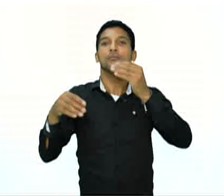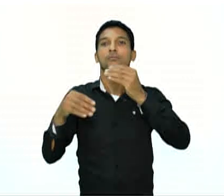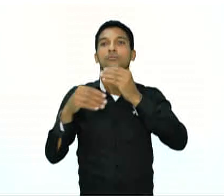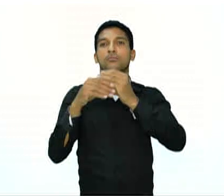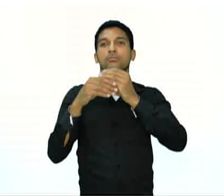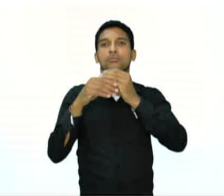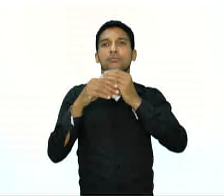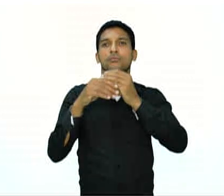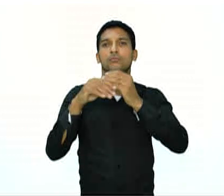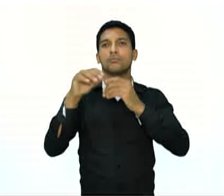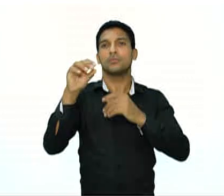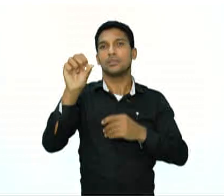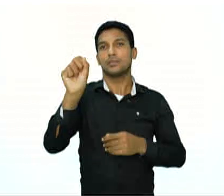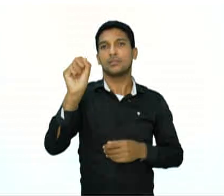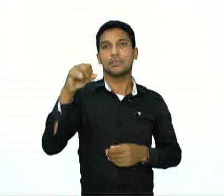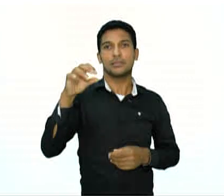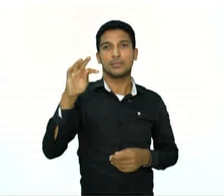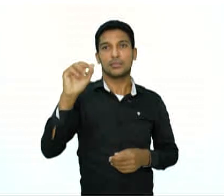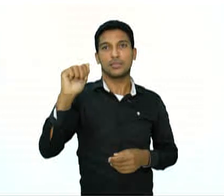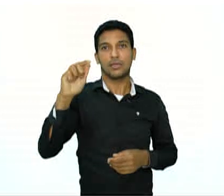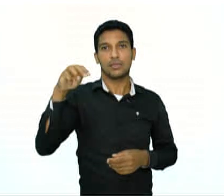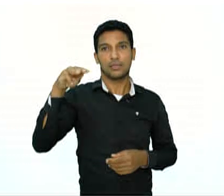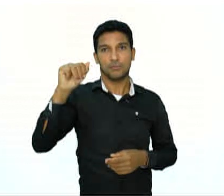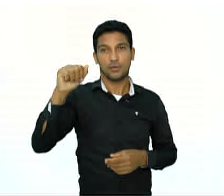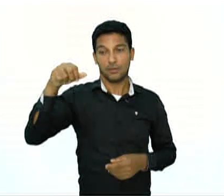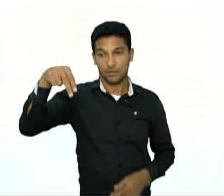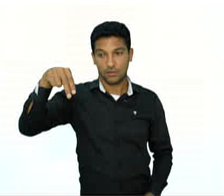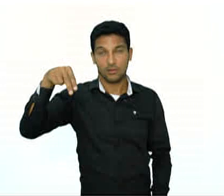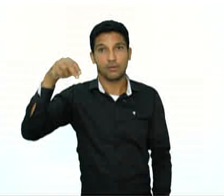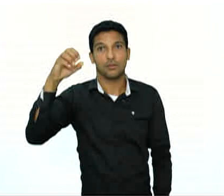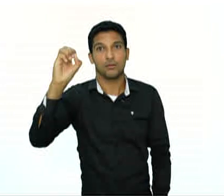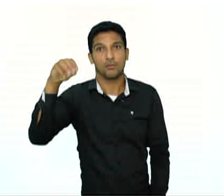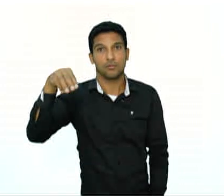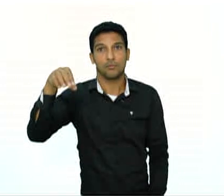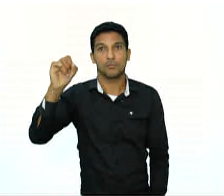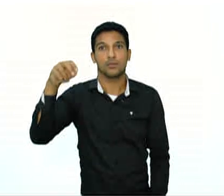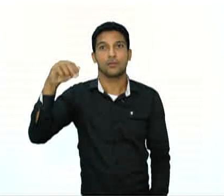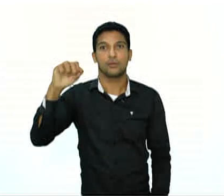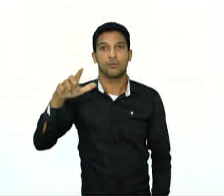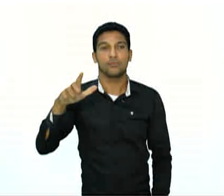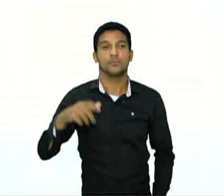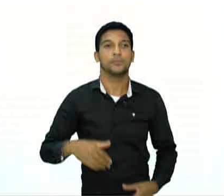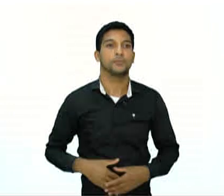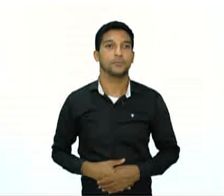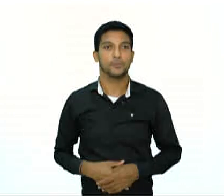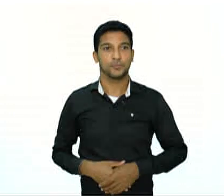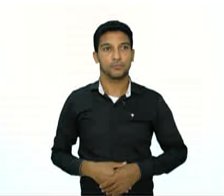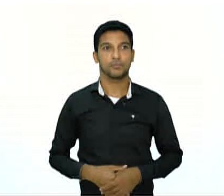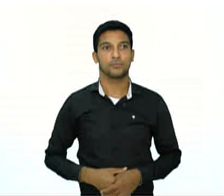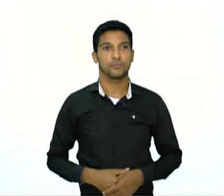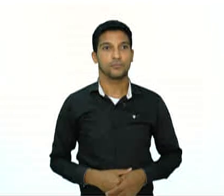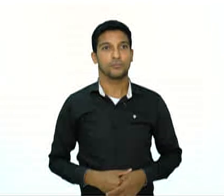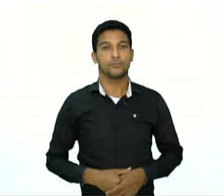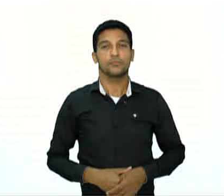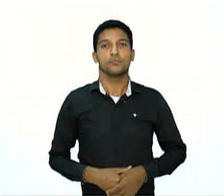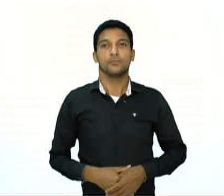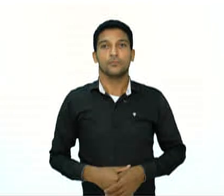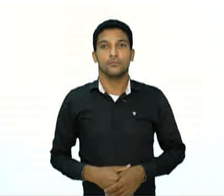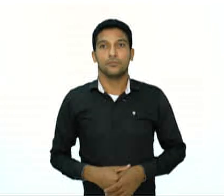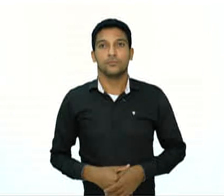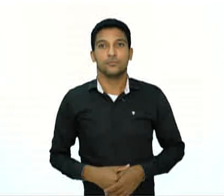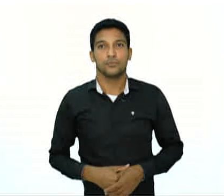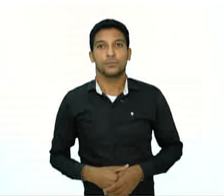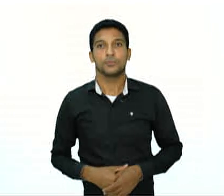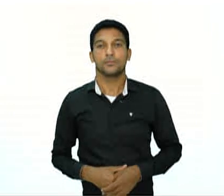opinião pública preocupa ainda mais com a proximidade das eleições brasileiras. Dá um pouco de trabalho checar se a